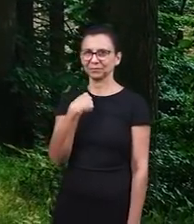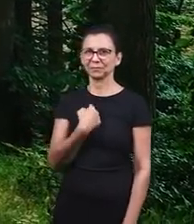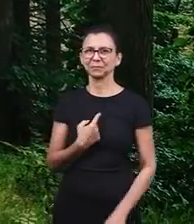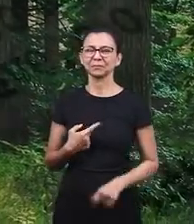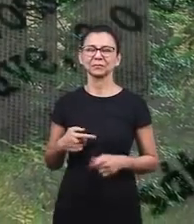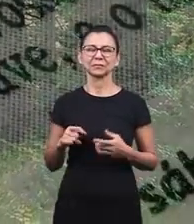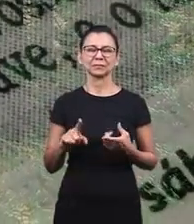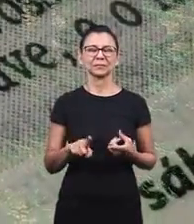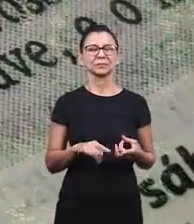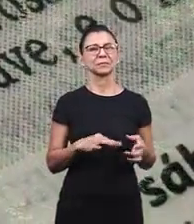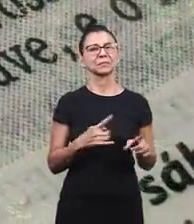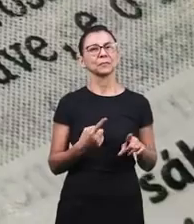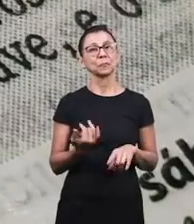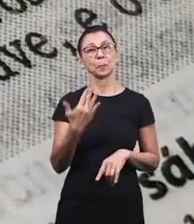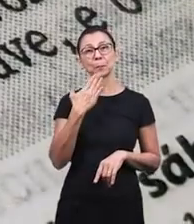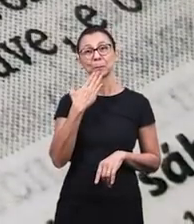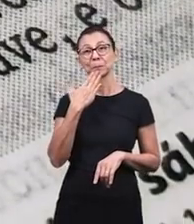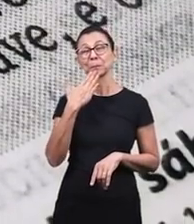mim.